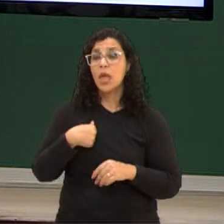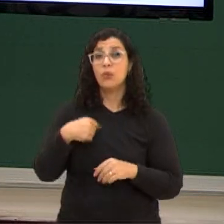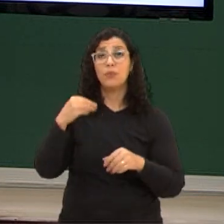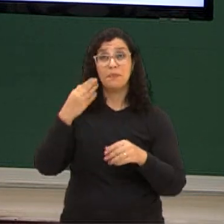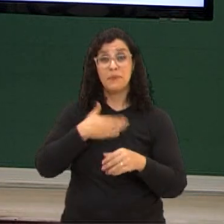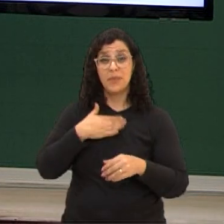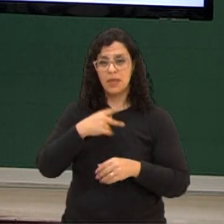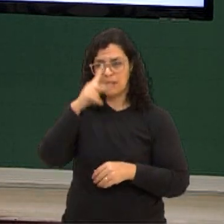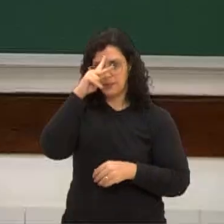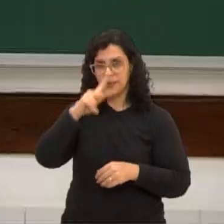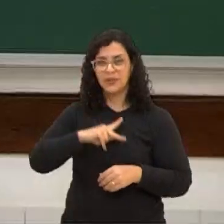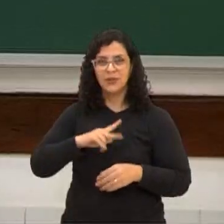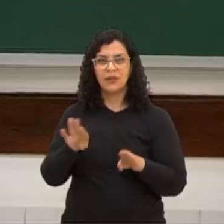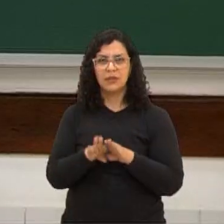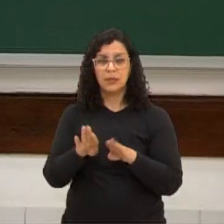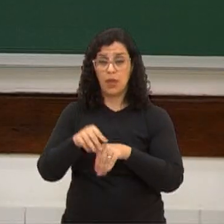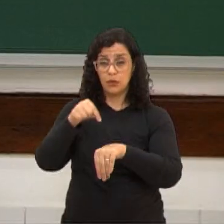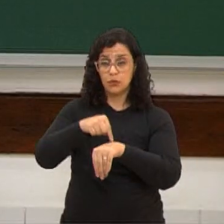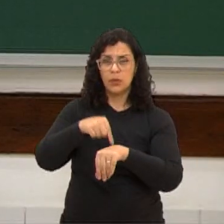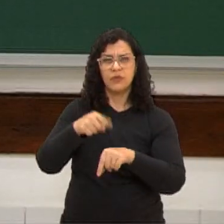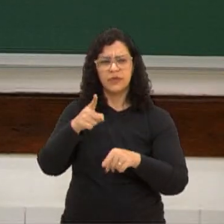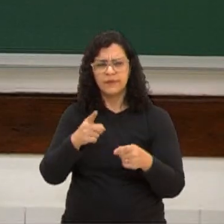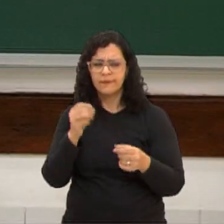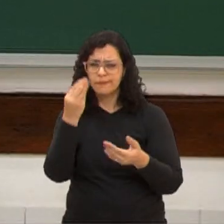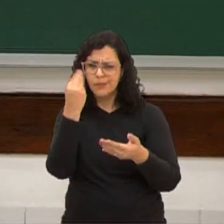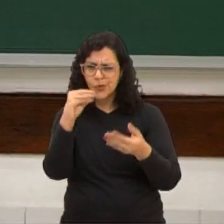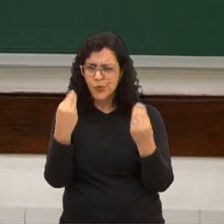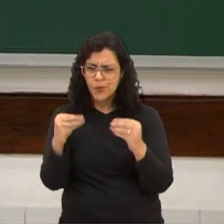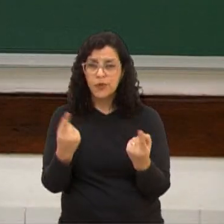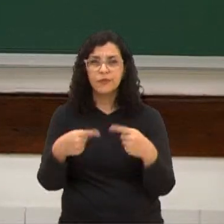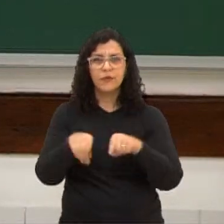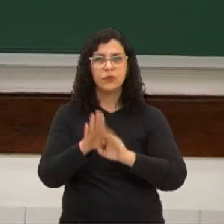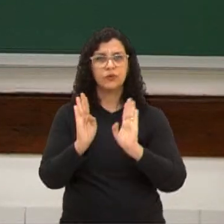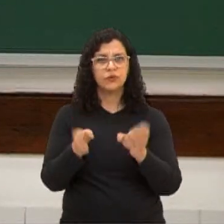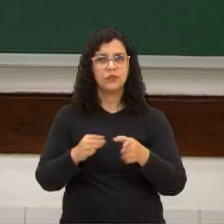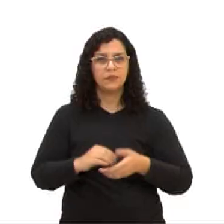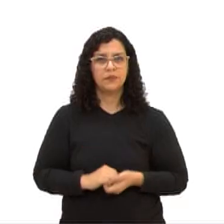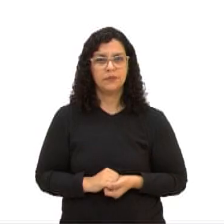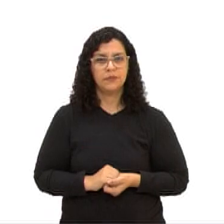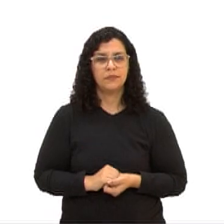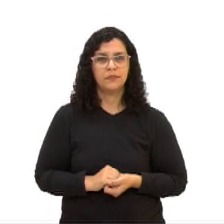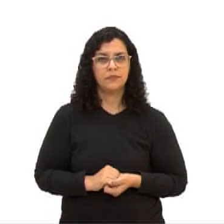rotina no fim de semana. Vou dar uns minutinhos para vocês completarem e a gente já volta.